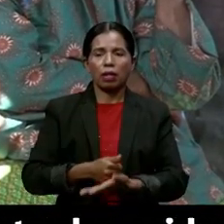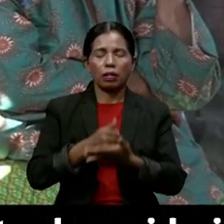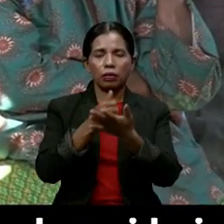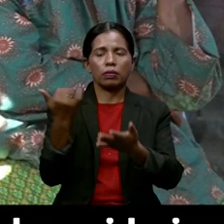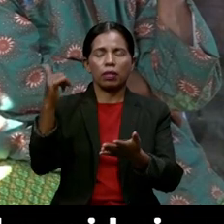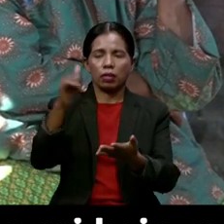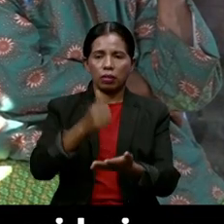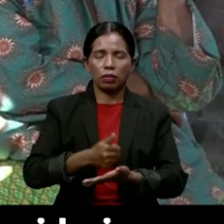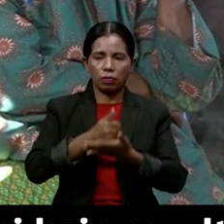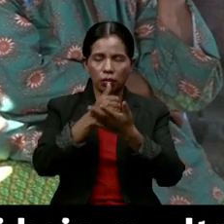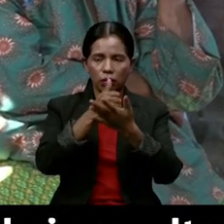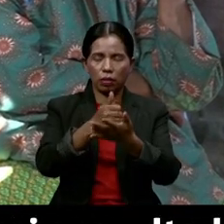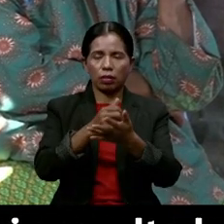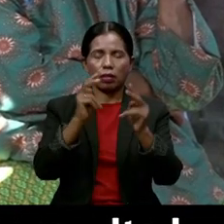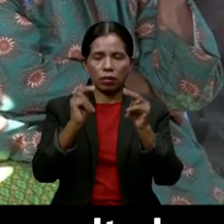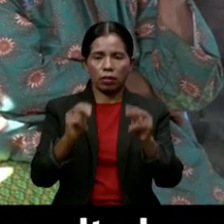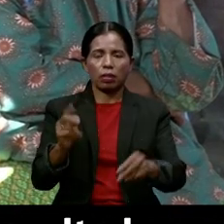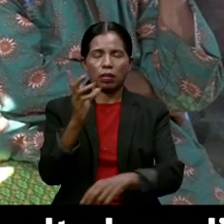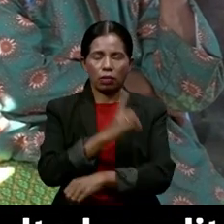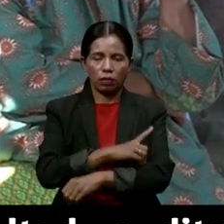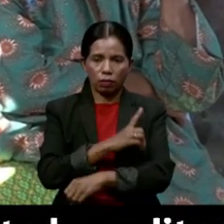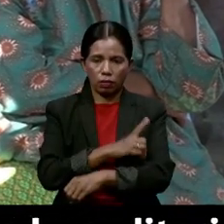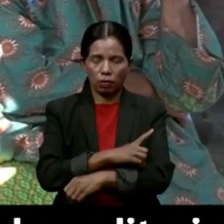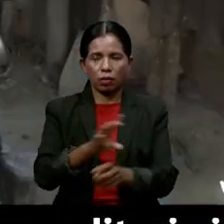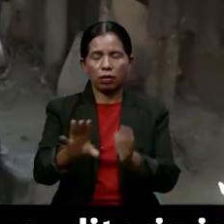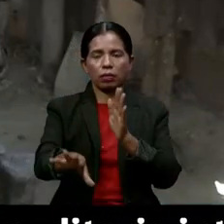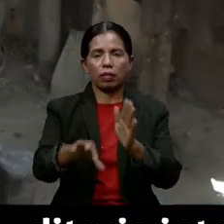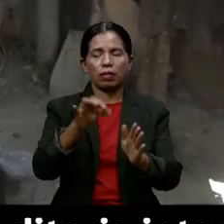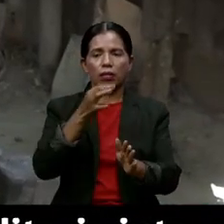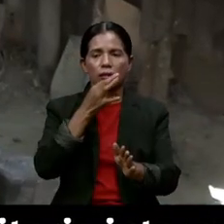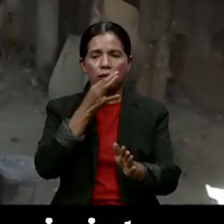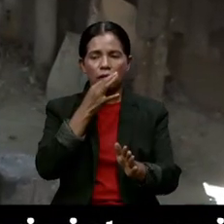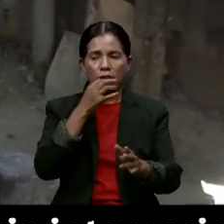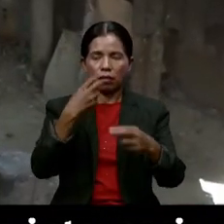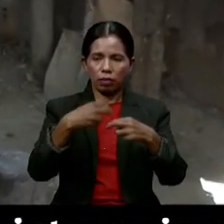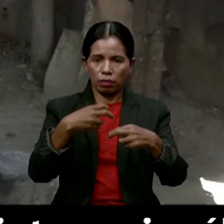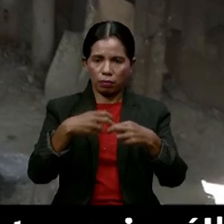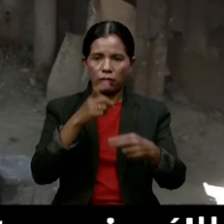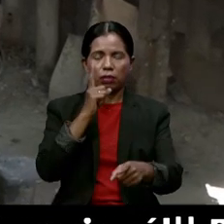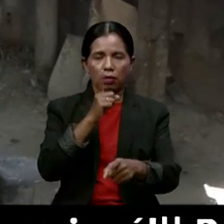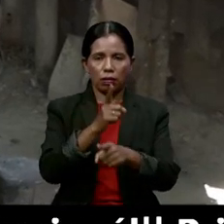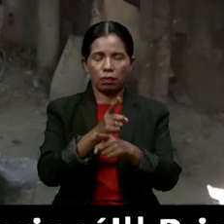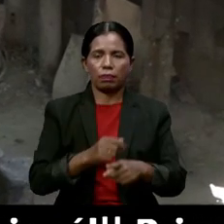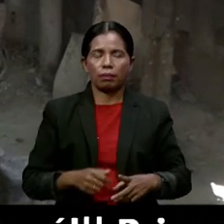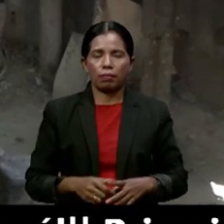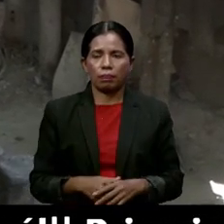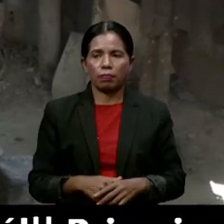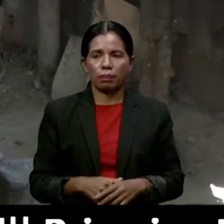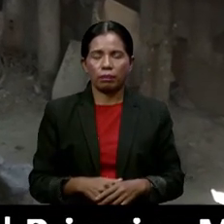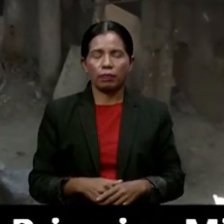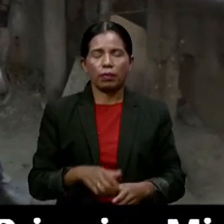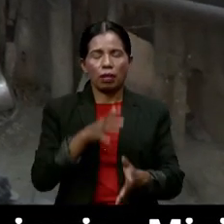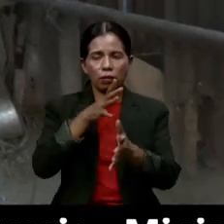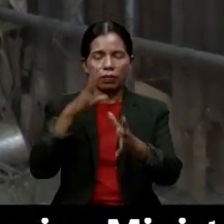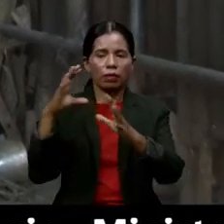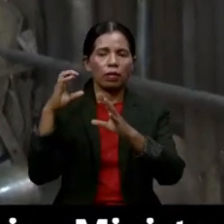ori sustenta necessidade do loron, a tu retandet aihan mos difícil teves. A voz esperança